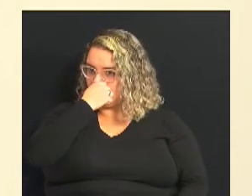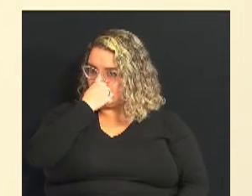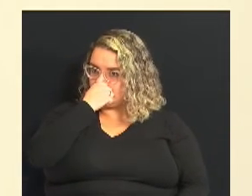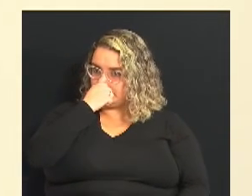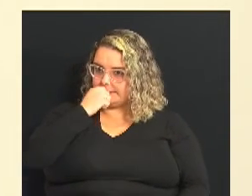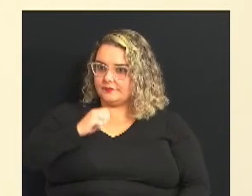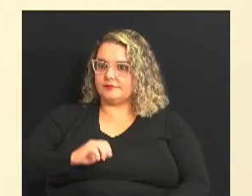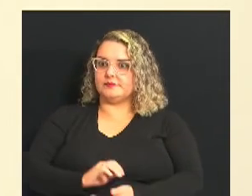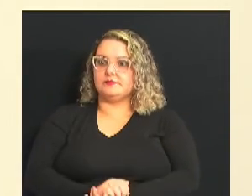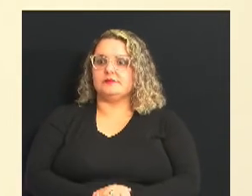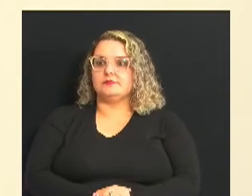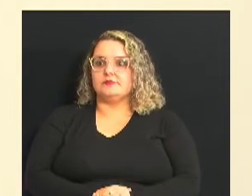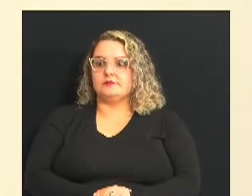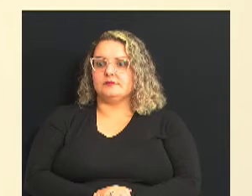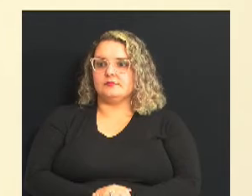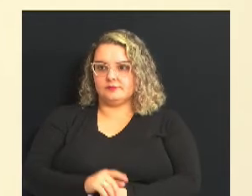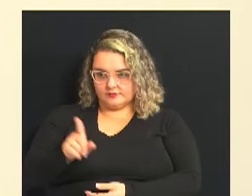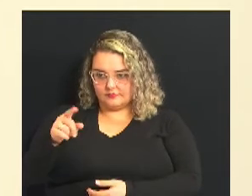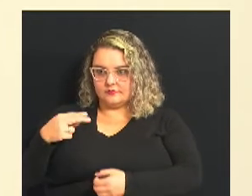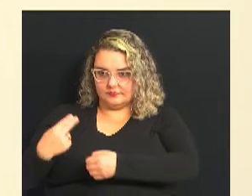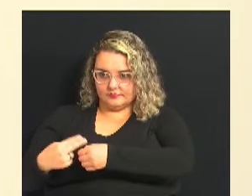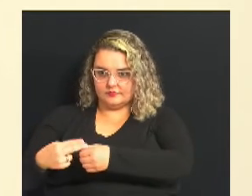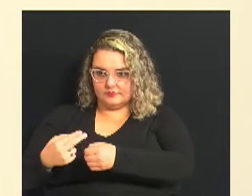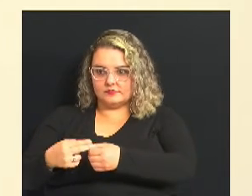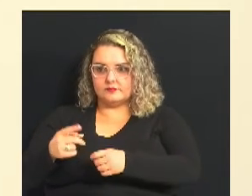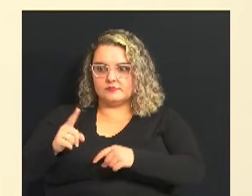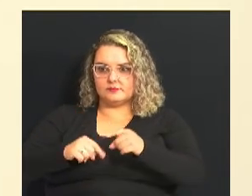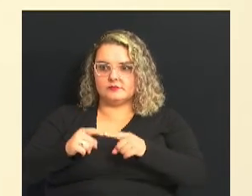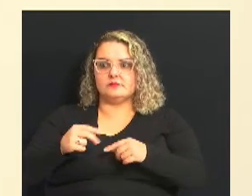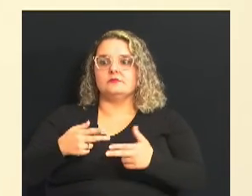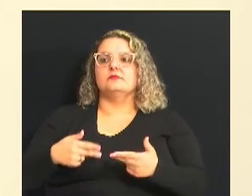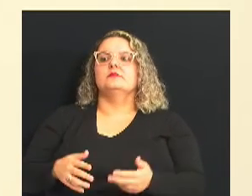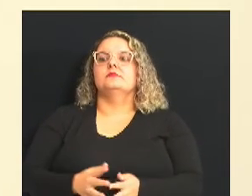aí. É lá na Unicamp, né? Aquele material da...